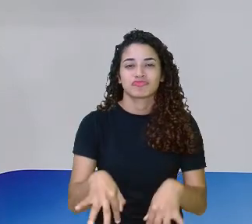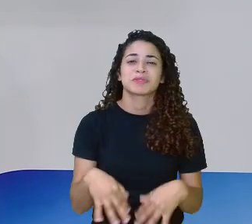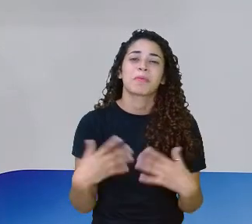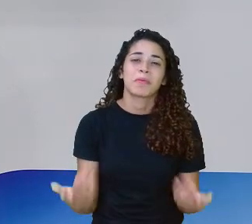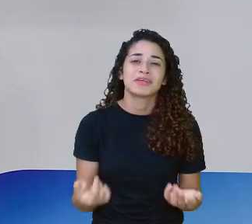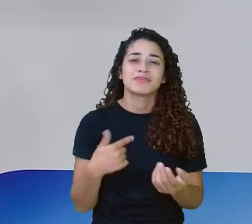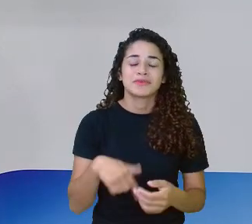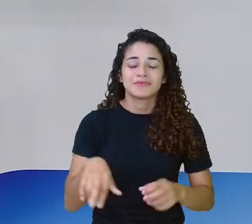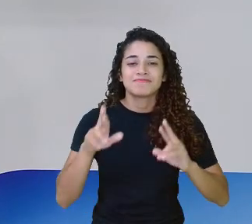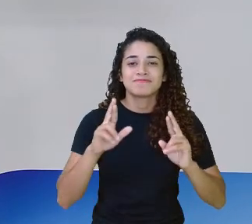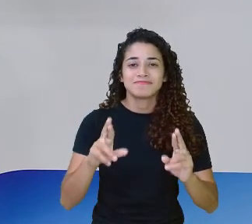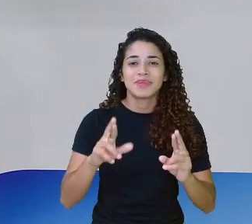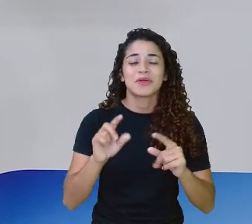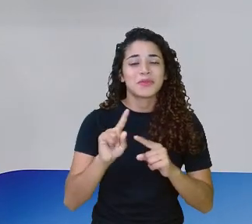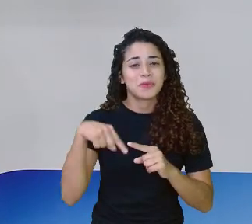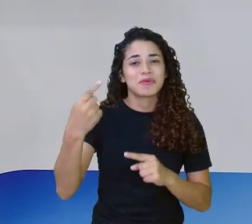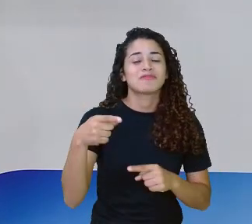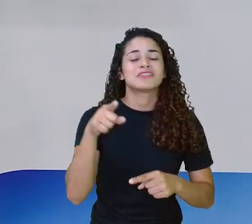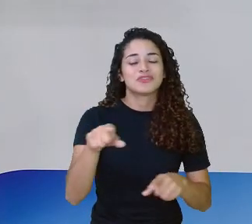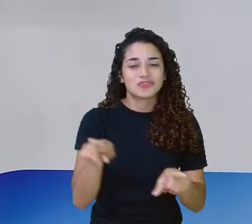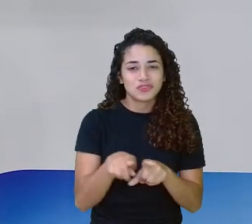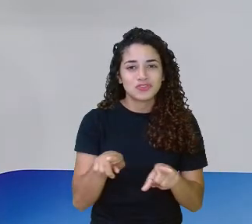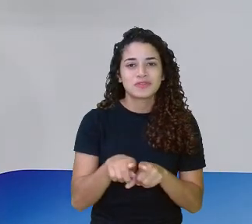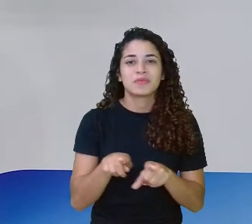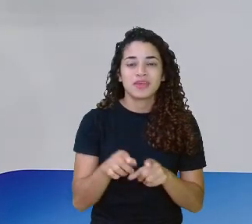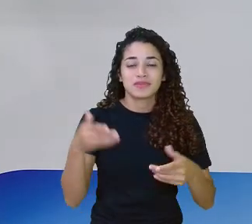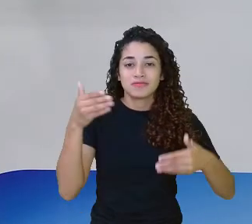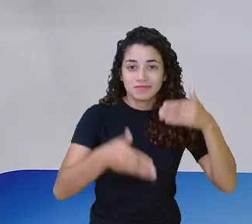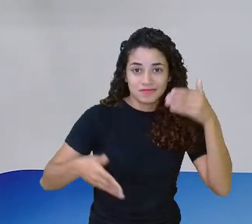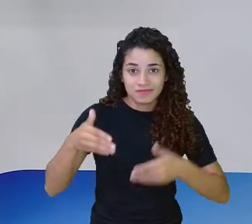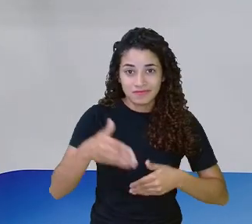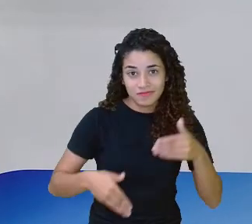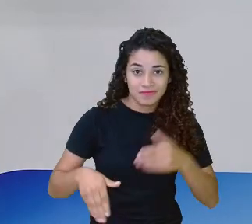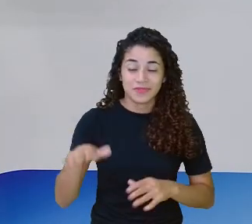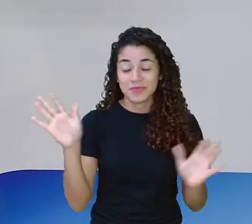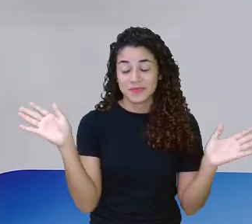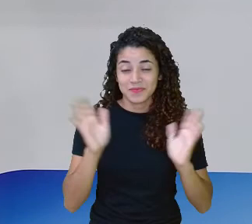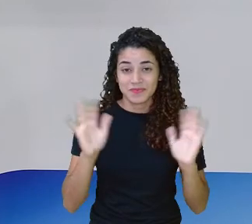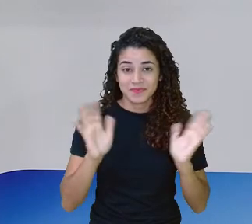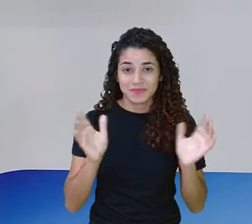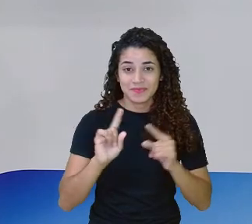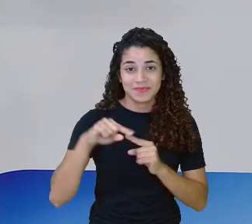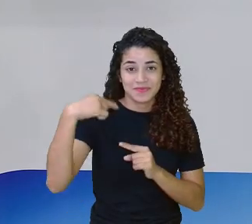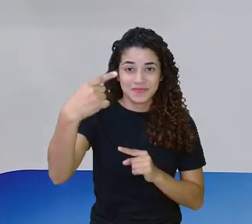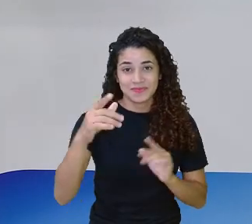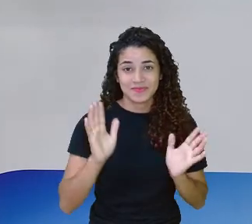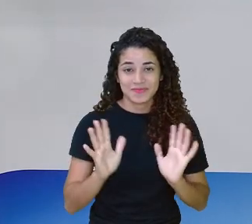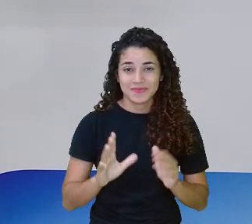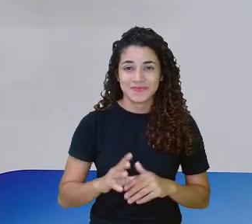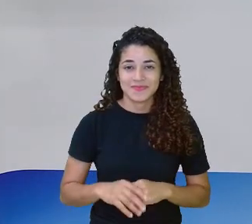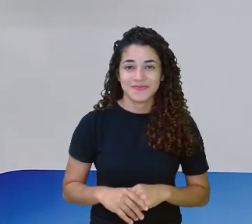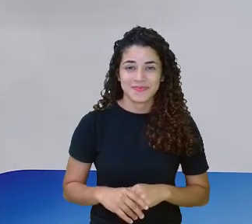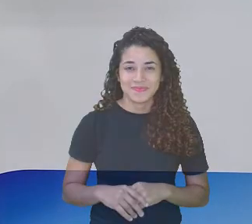conto com a sua participação em breve. Fiquem bem, fiquem em paz. Tchau, tchau. Até a próxima.